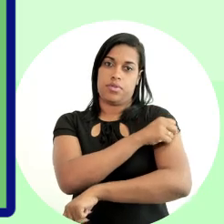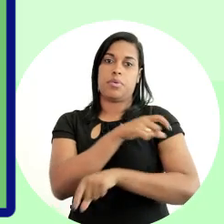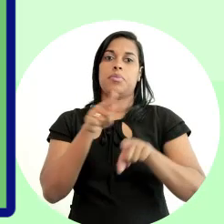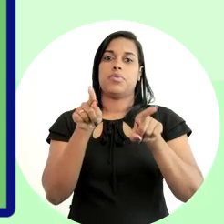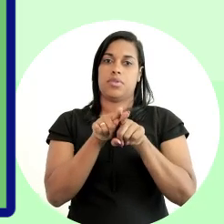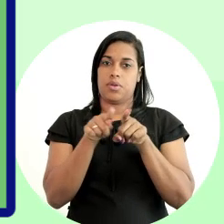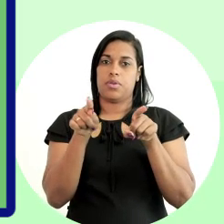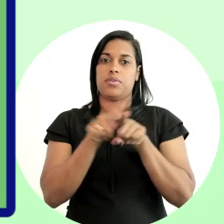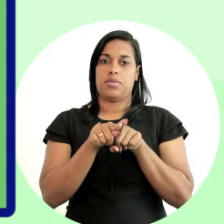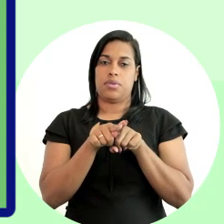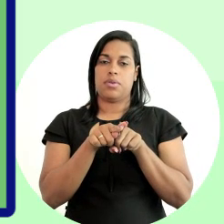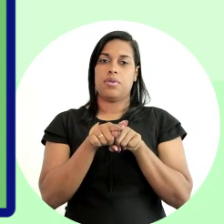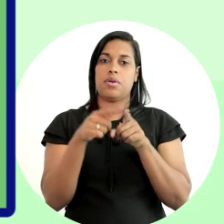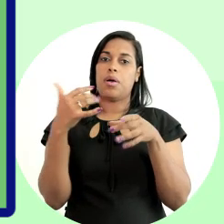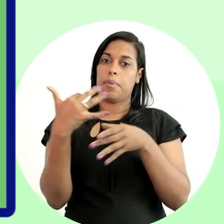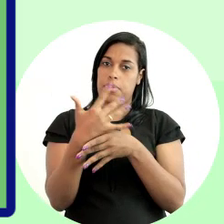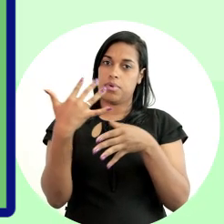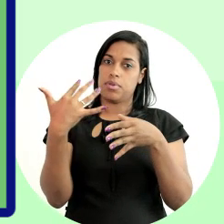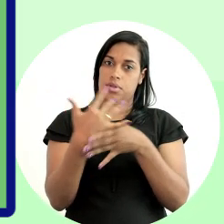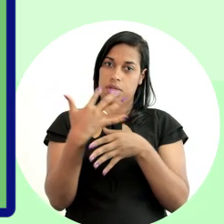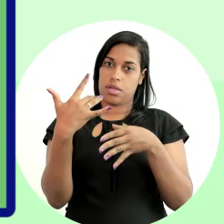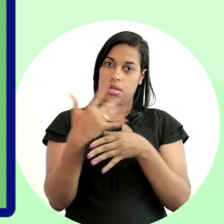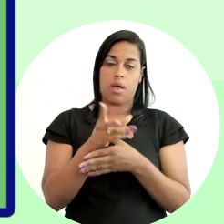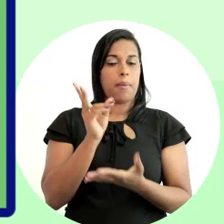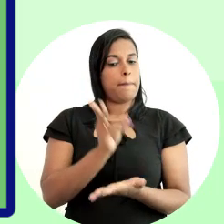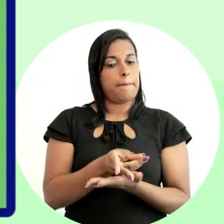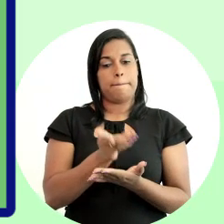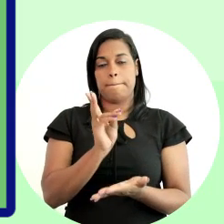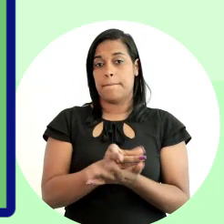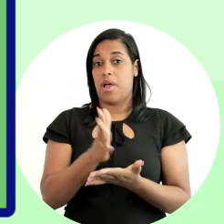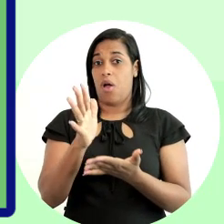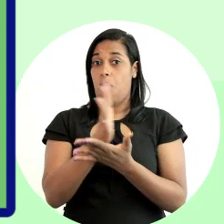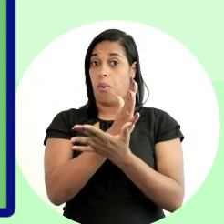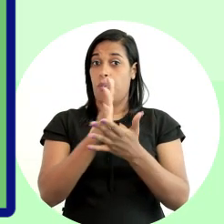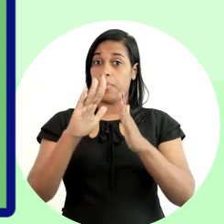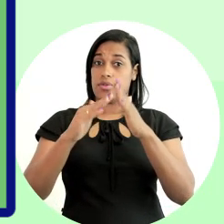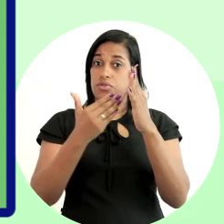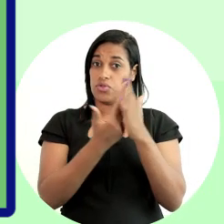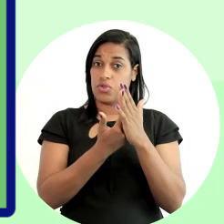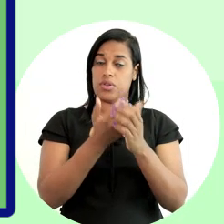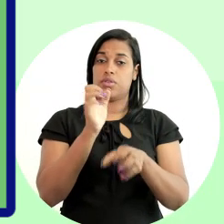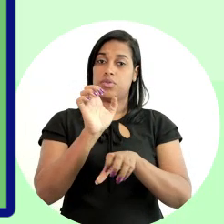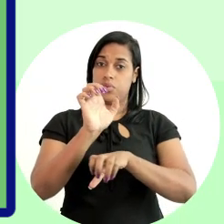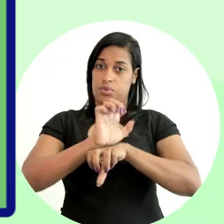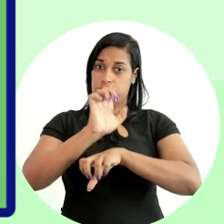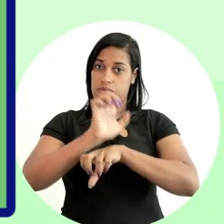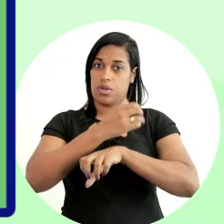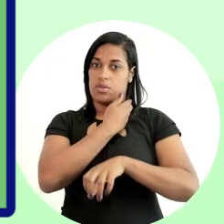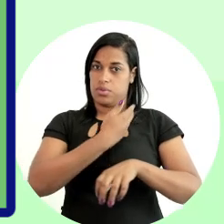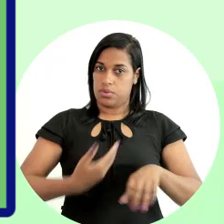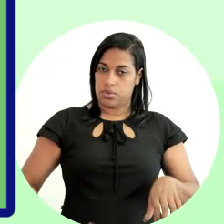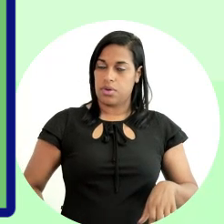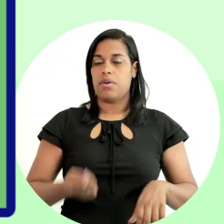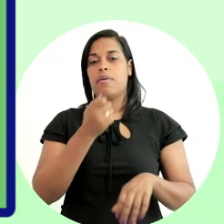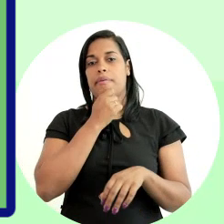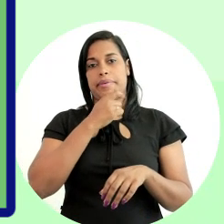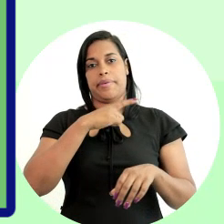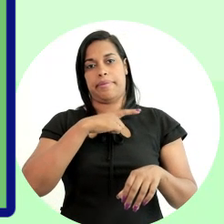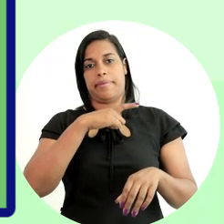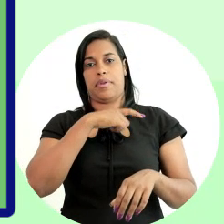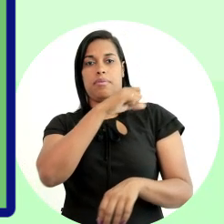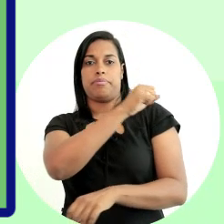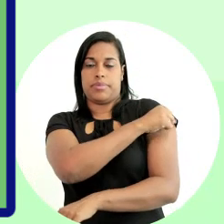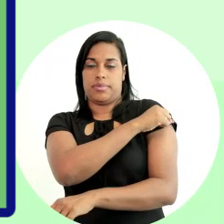fundamental é o municipal. No entanto, algumas escolas estaduais ainda mantêm o